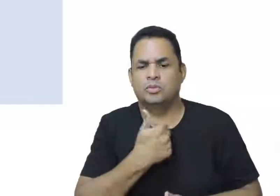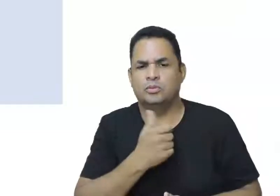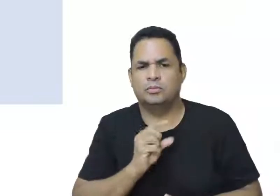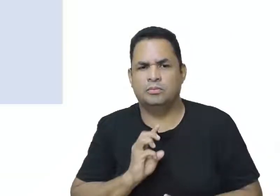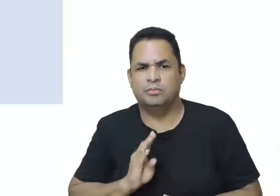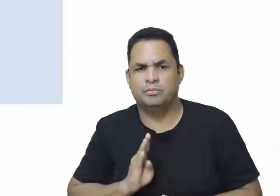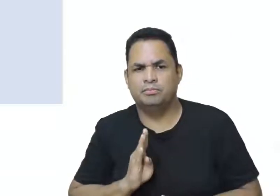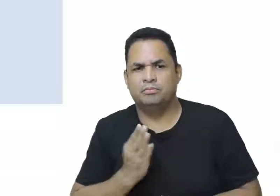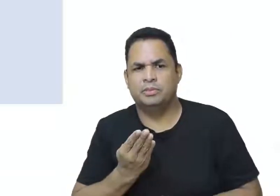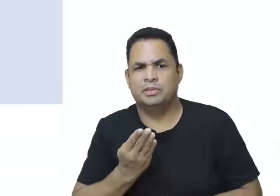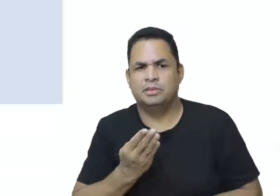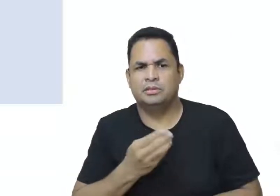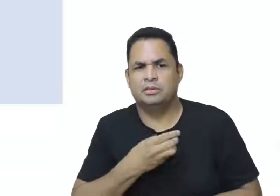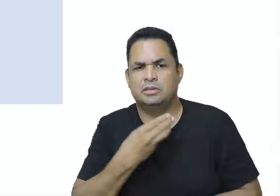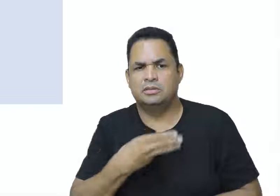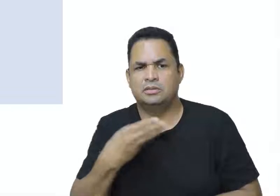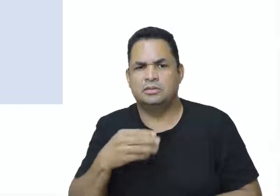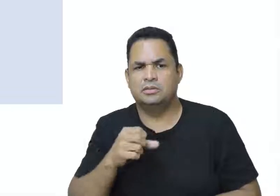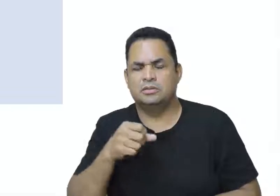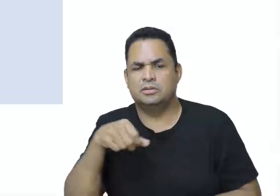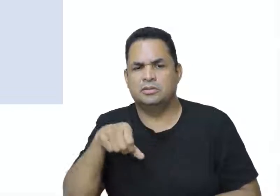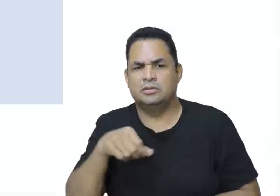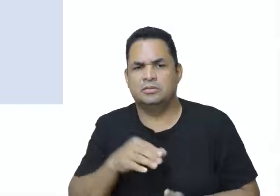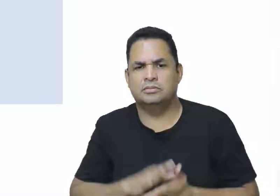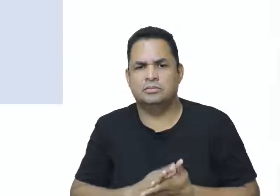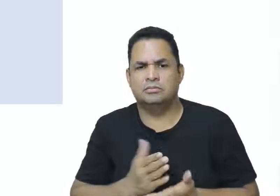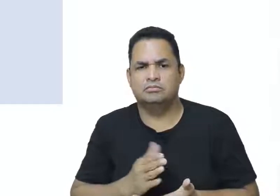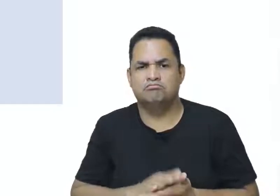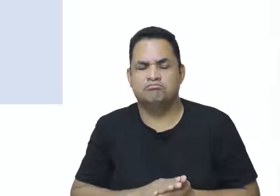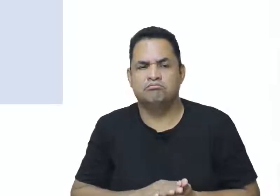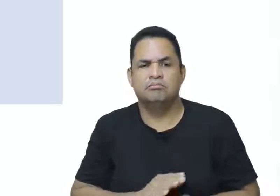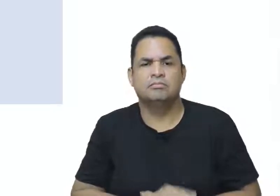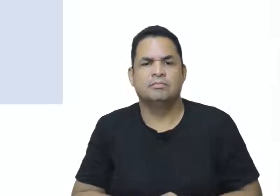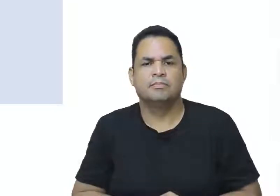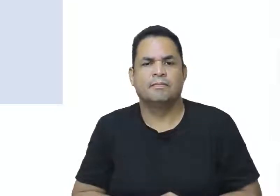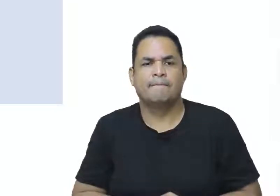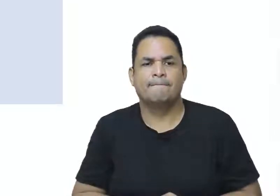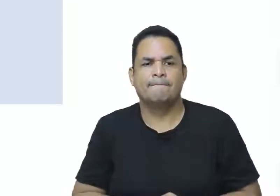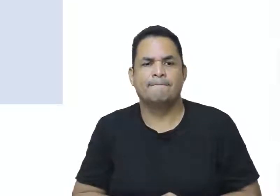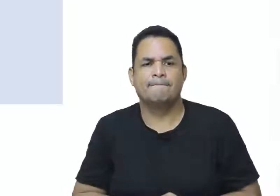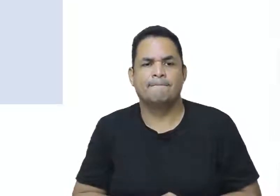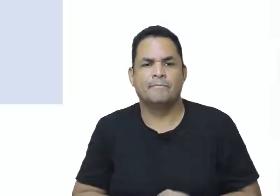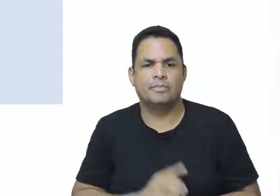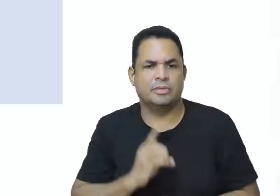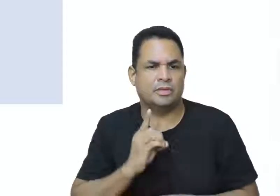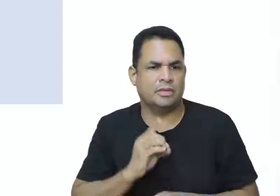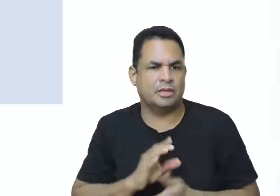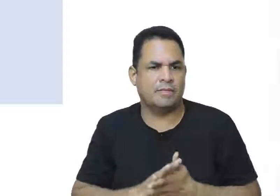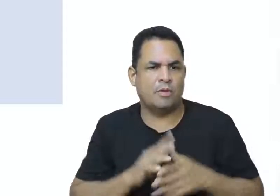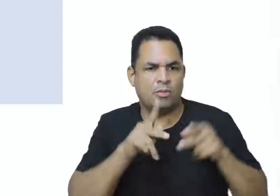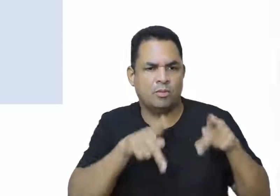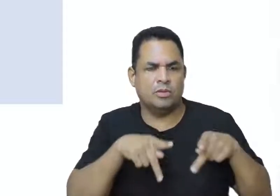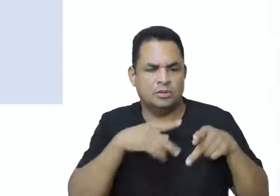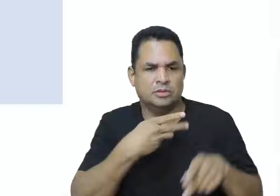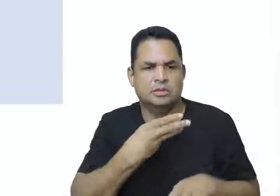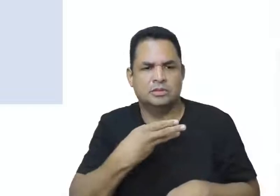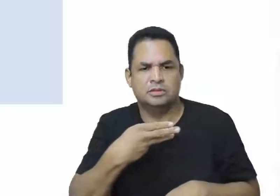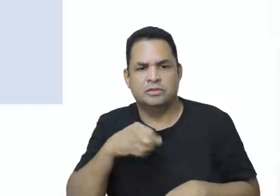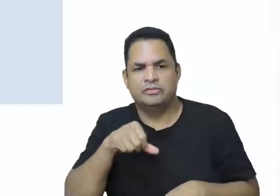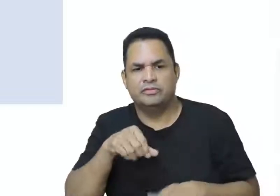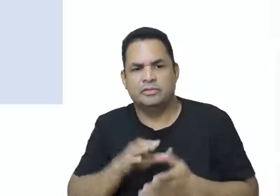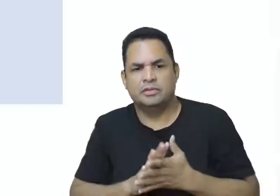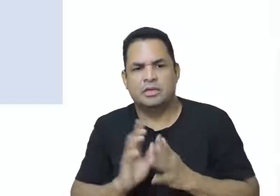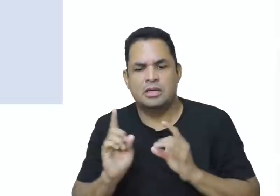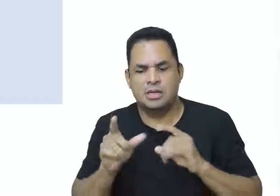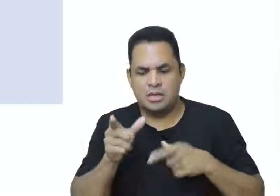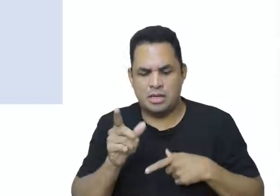1.399.000.000, como você pode observar aí, ó, estimativa de 2001, com uma densidade demográfica de 329 habitantes por quilômetro